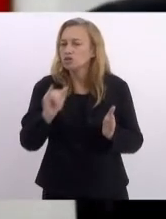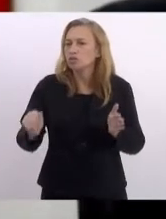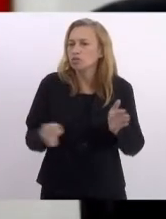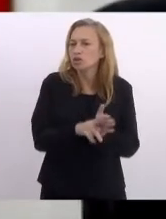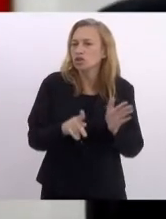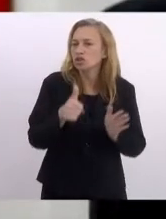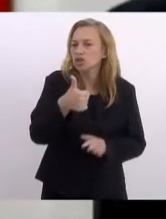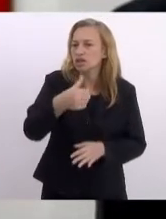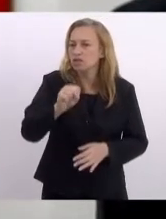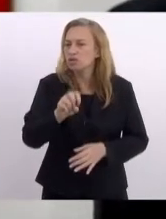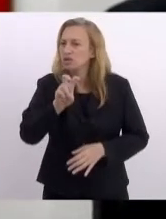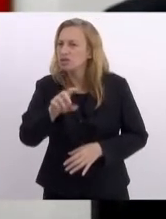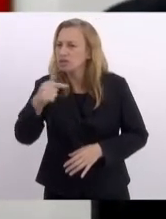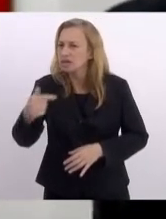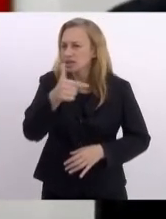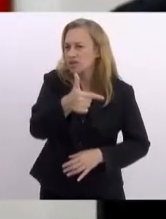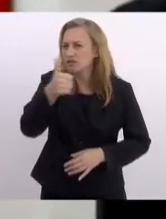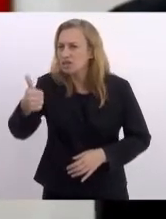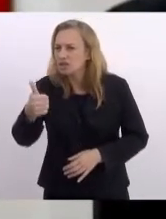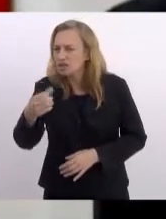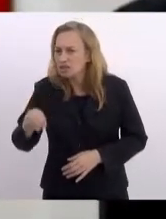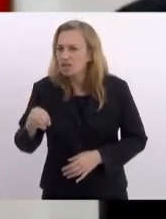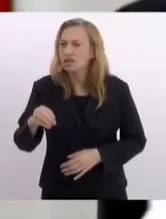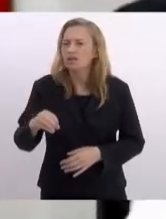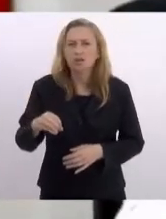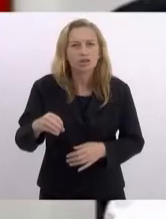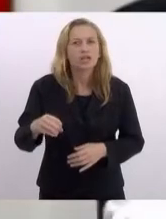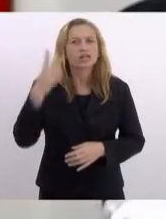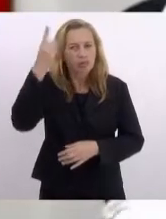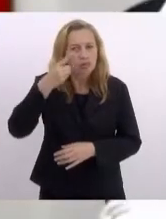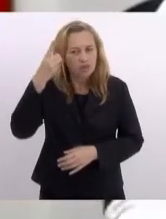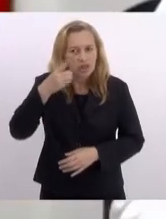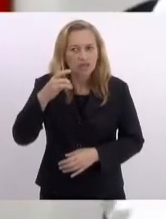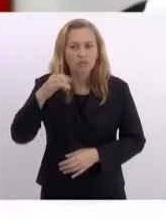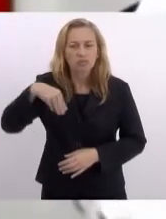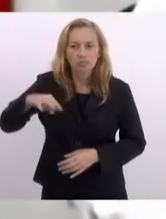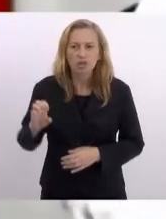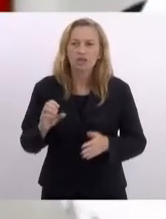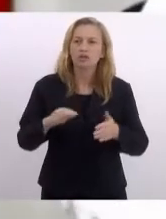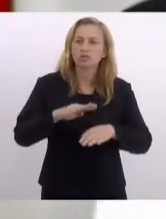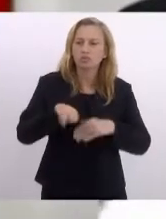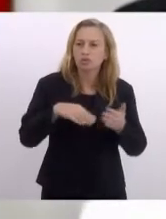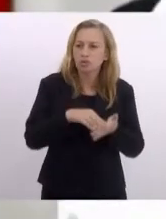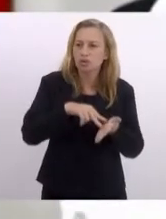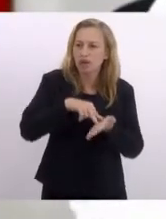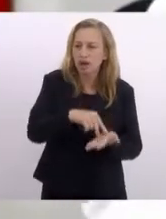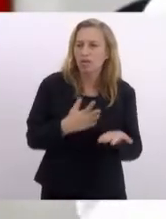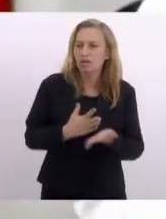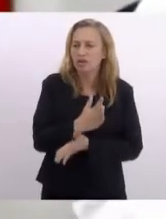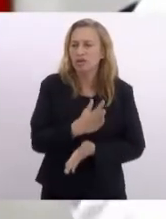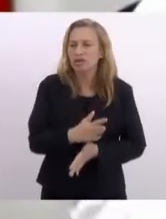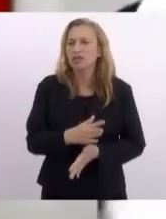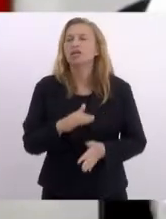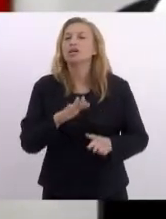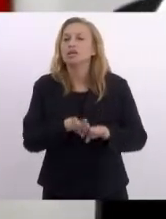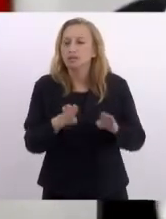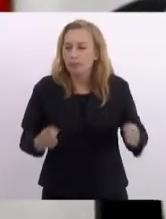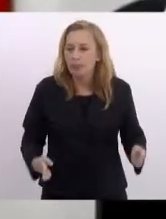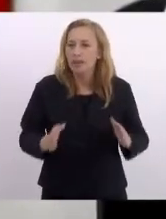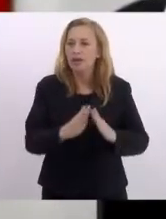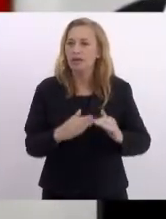projeto 1857/20, da deputada Carlos Nunes. Senhores que aprovam, permaneçam como estão, aprovado. Há sobre a